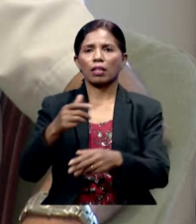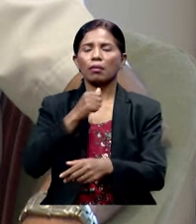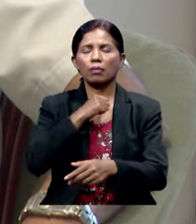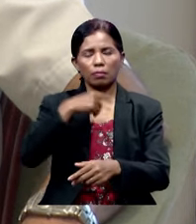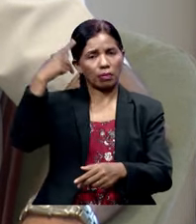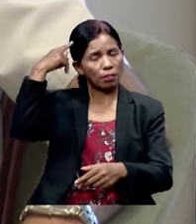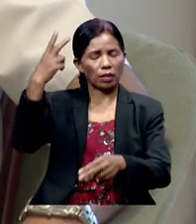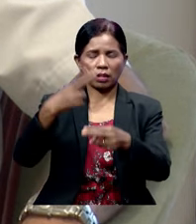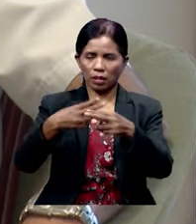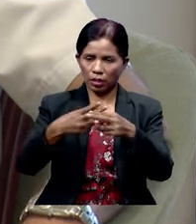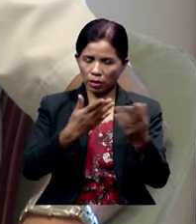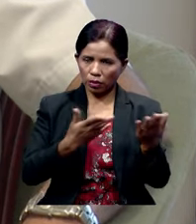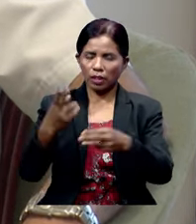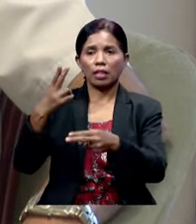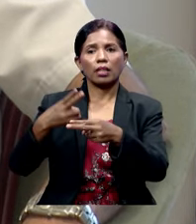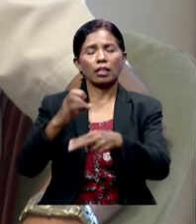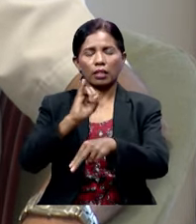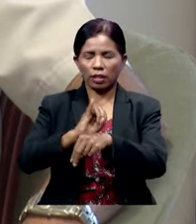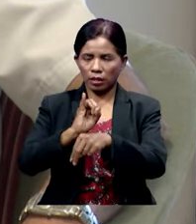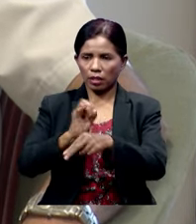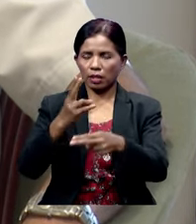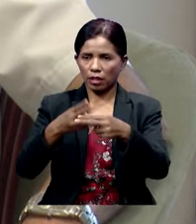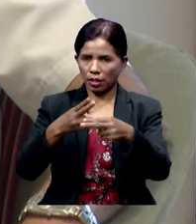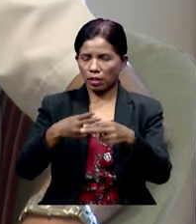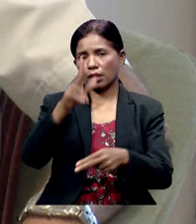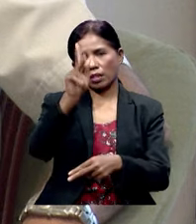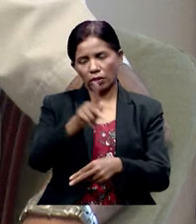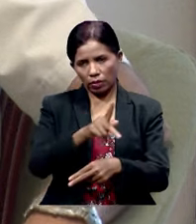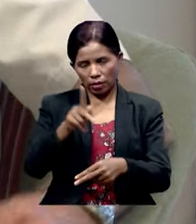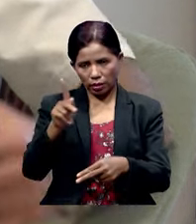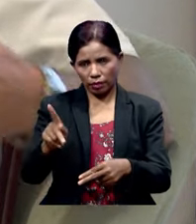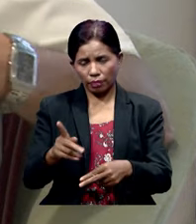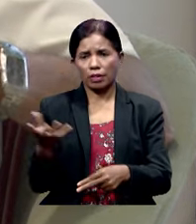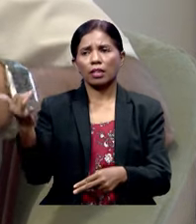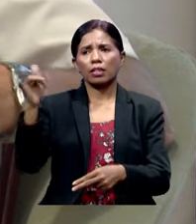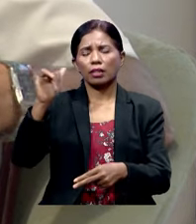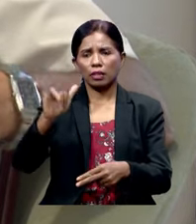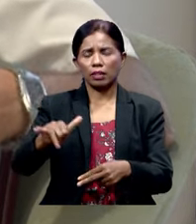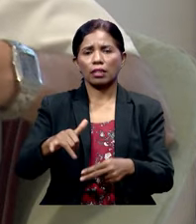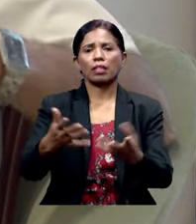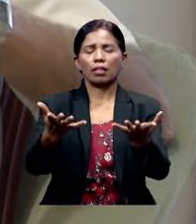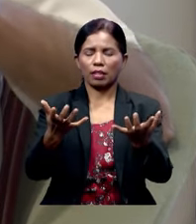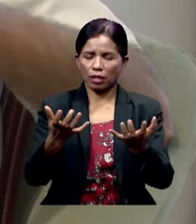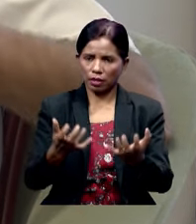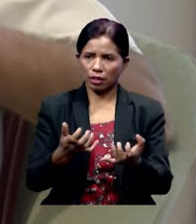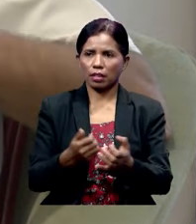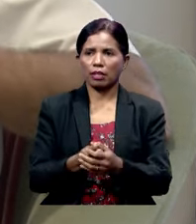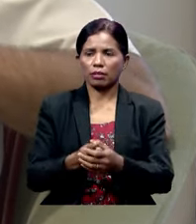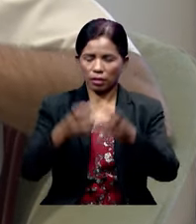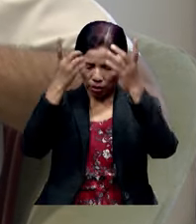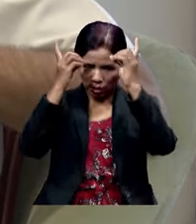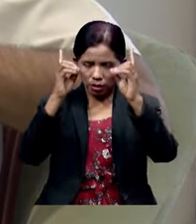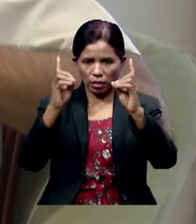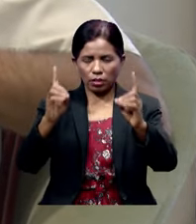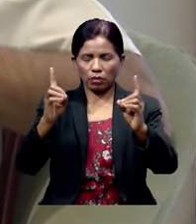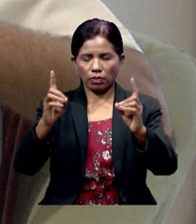nome da igreja inteira católica e eles receber esta decisão do